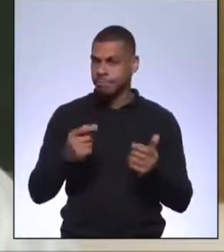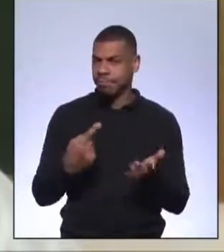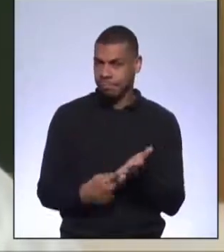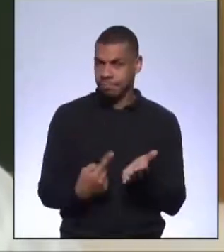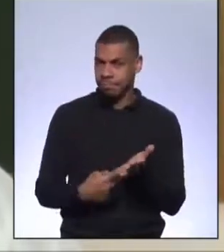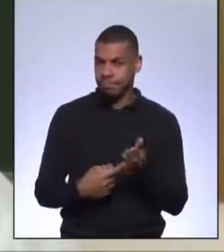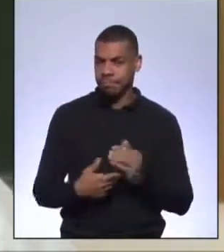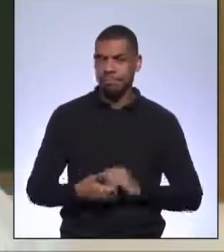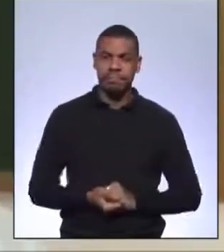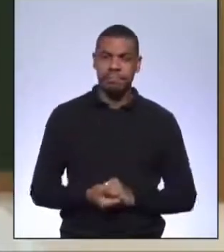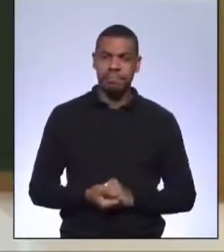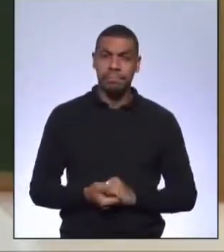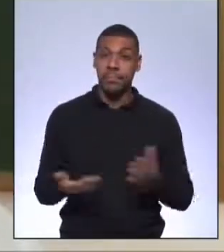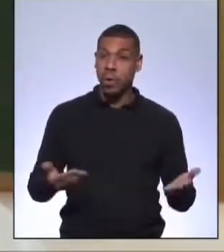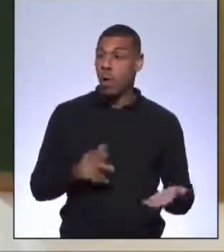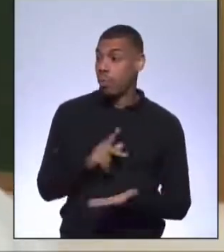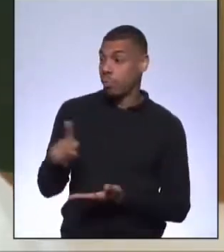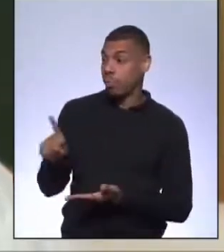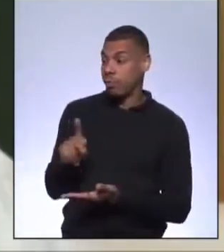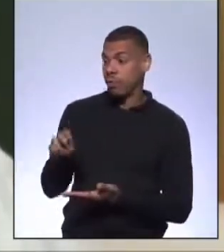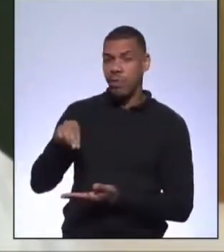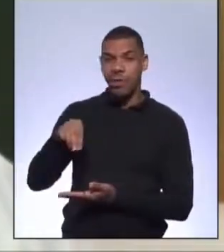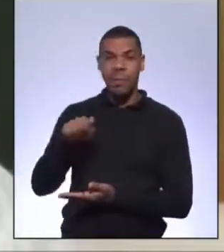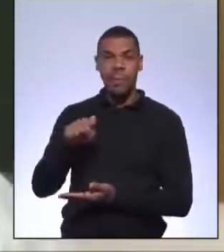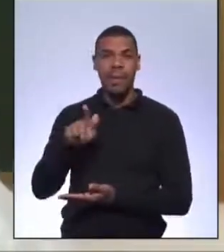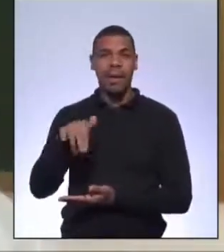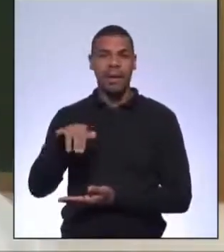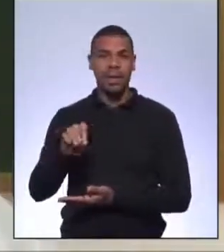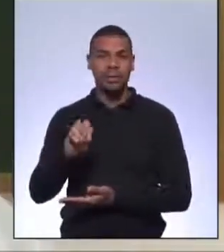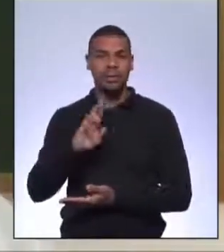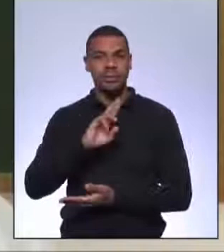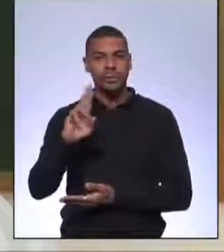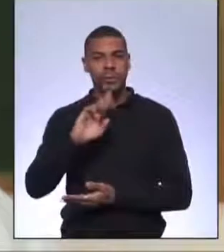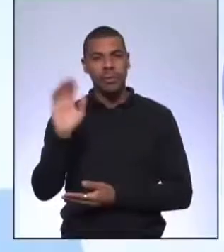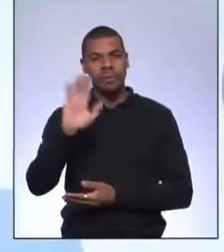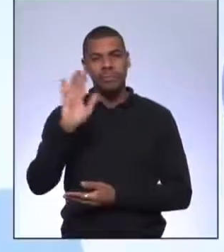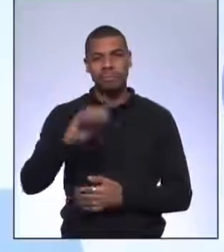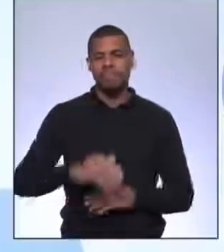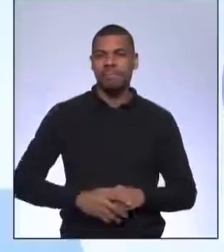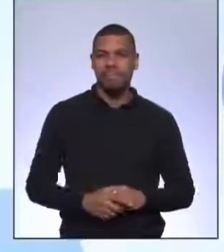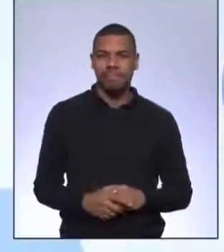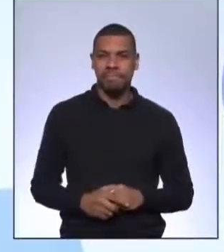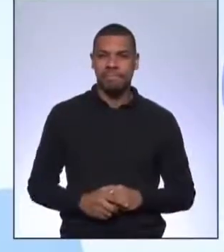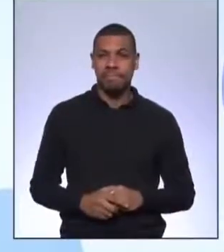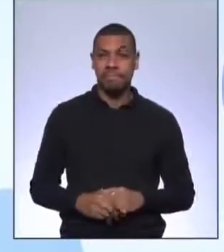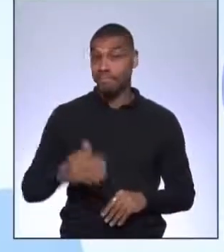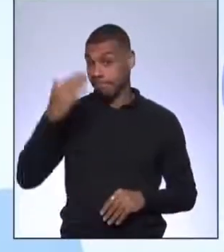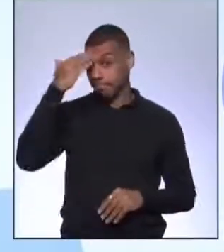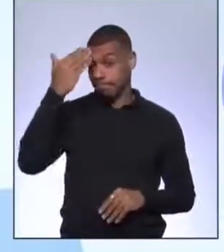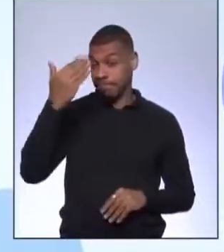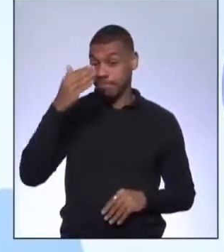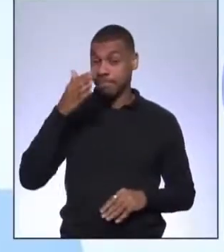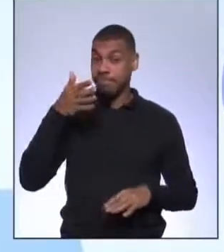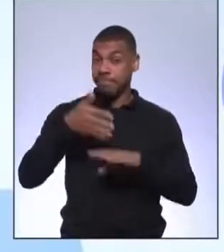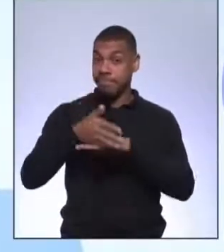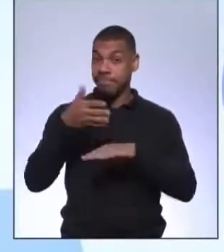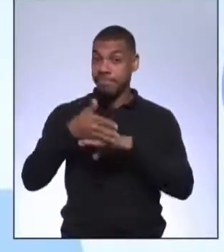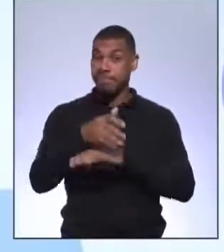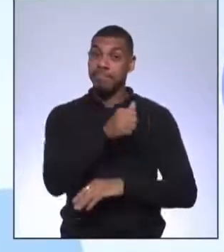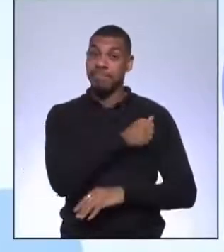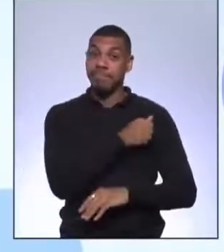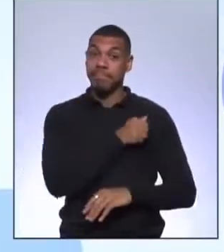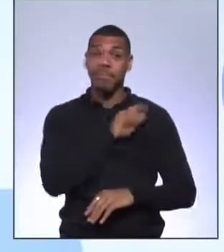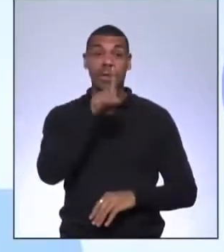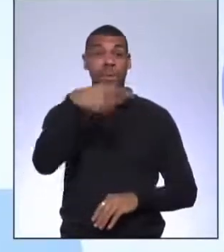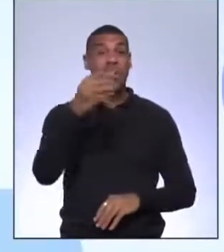suas dúvidas. Vou passar aí para o professor Magno para as considerações finais dele. Tchau, gente. Galera, agradeço aí a participação de todos e